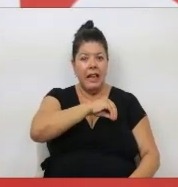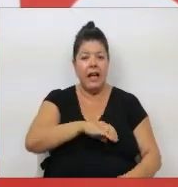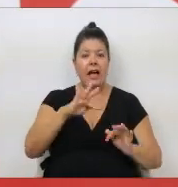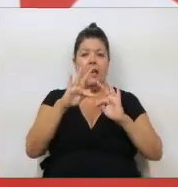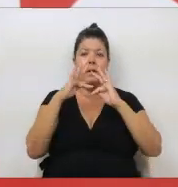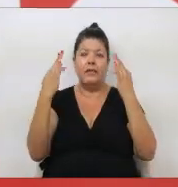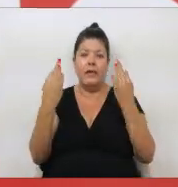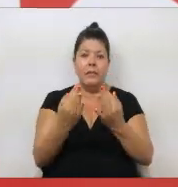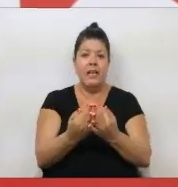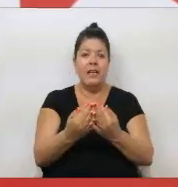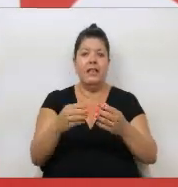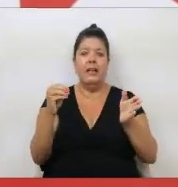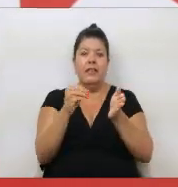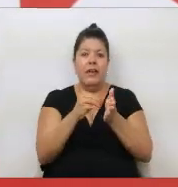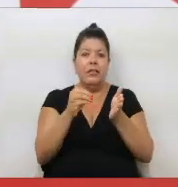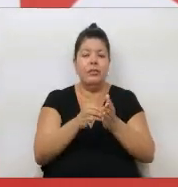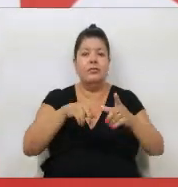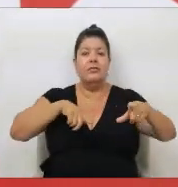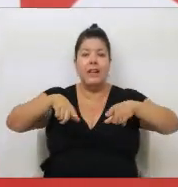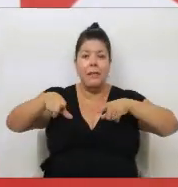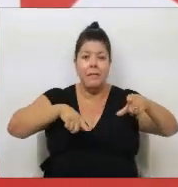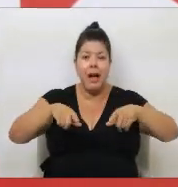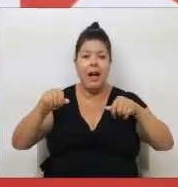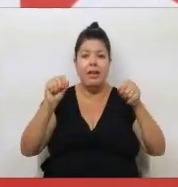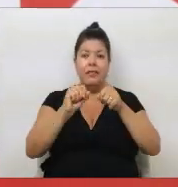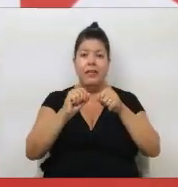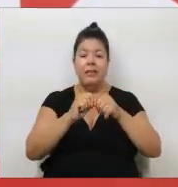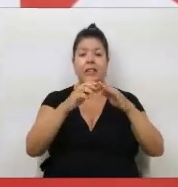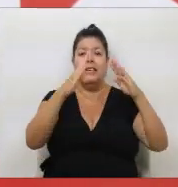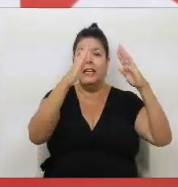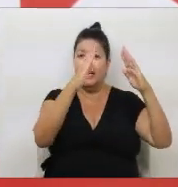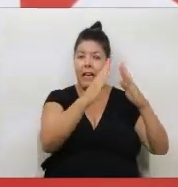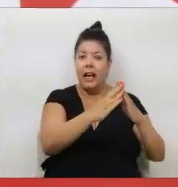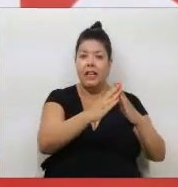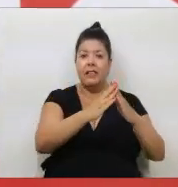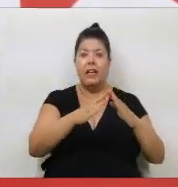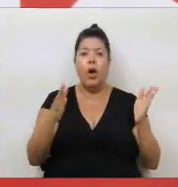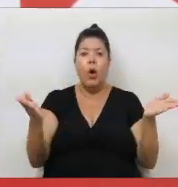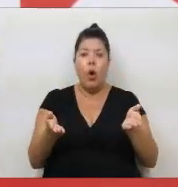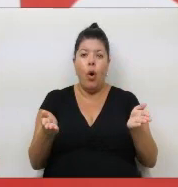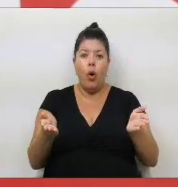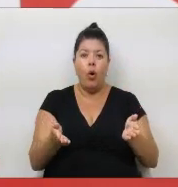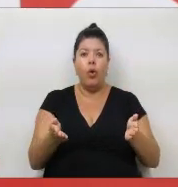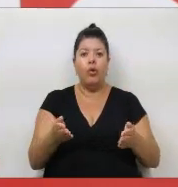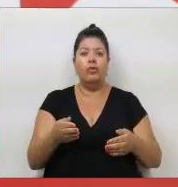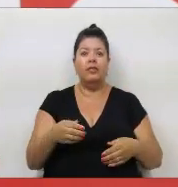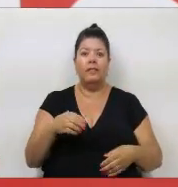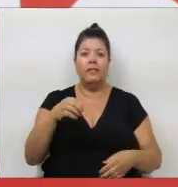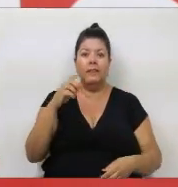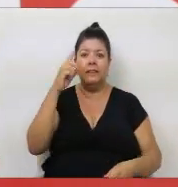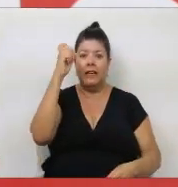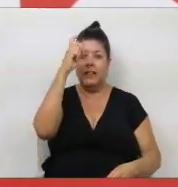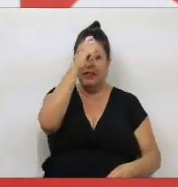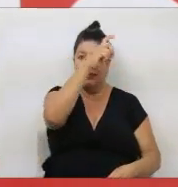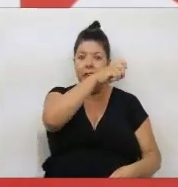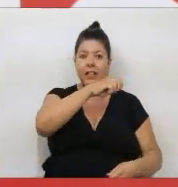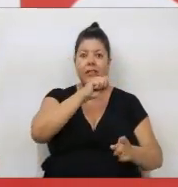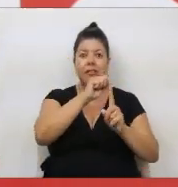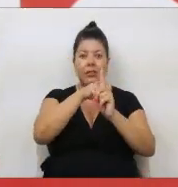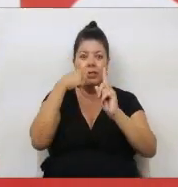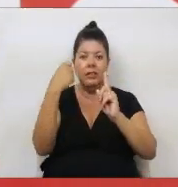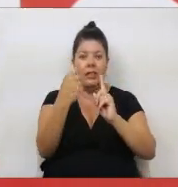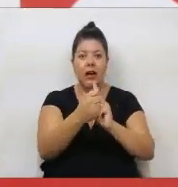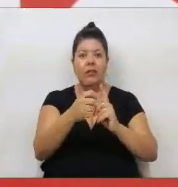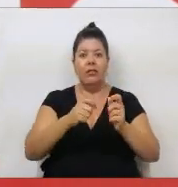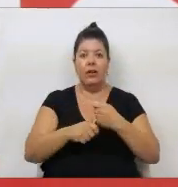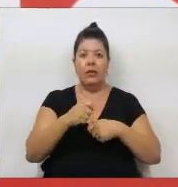ficaram desempregadas ou que ficaram em casa. Quer dizer, nós estamos hoje enfrentando uma crise social, sanitária e